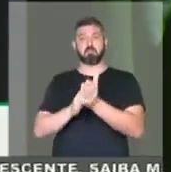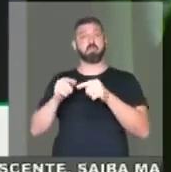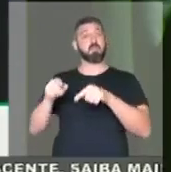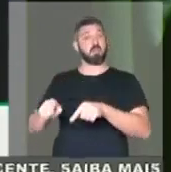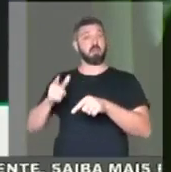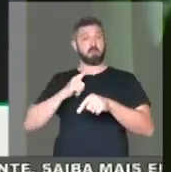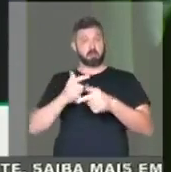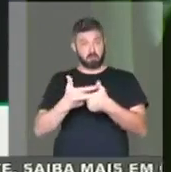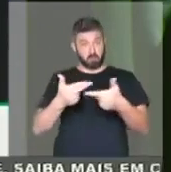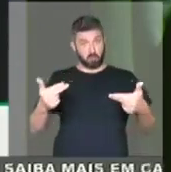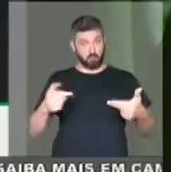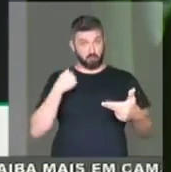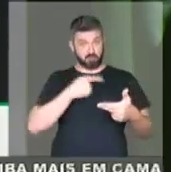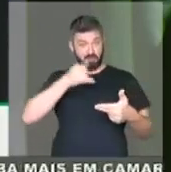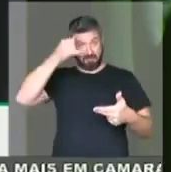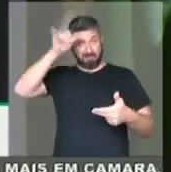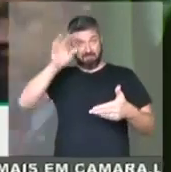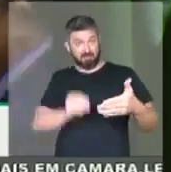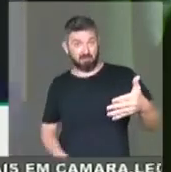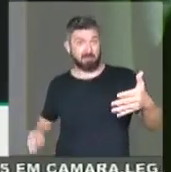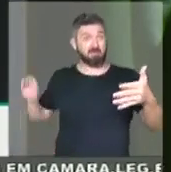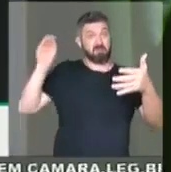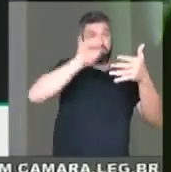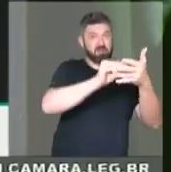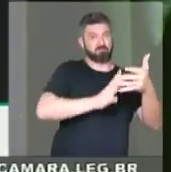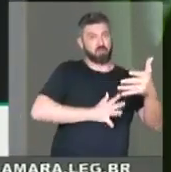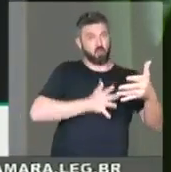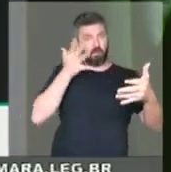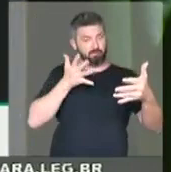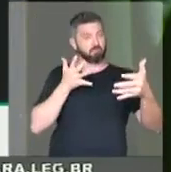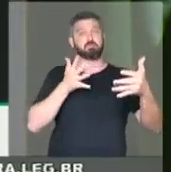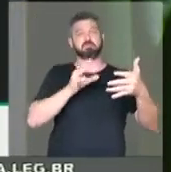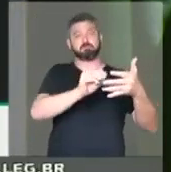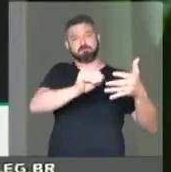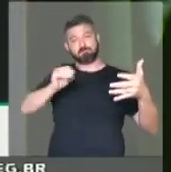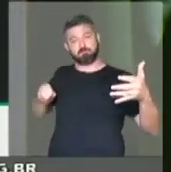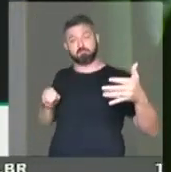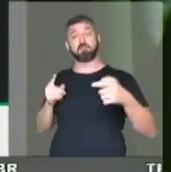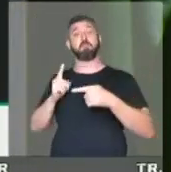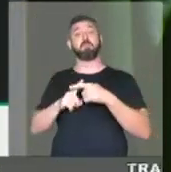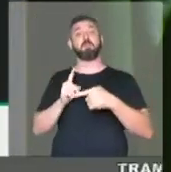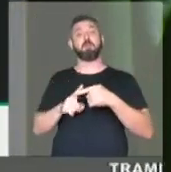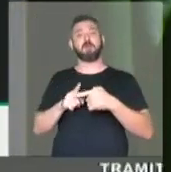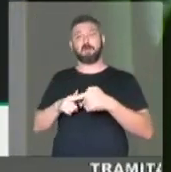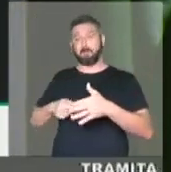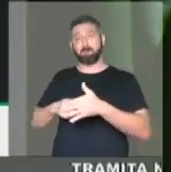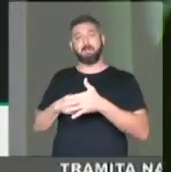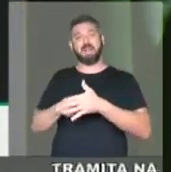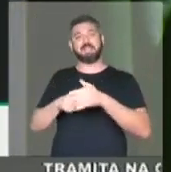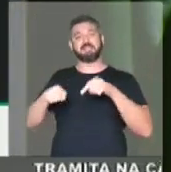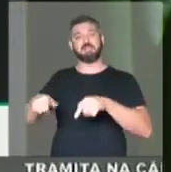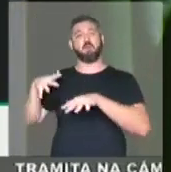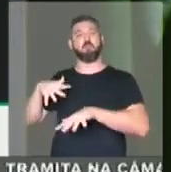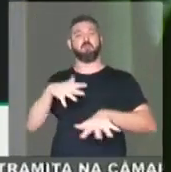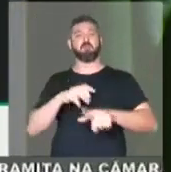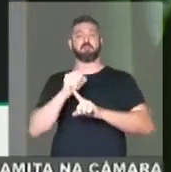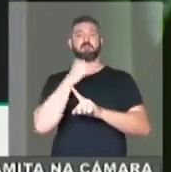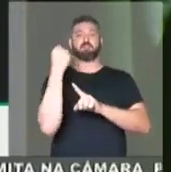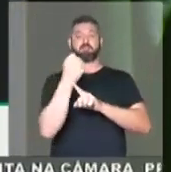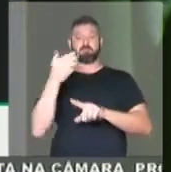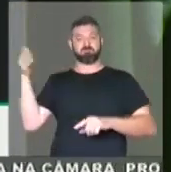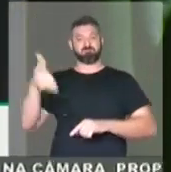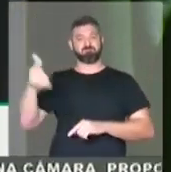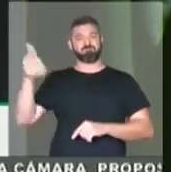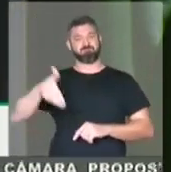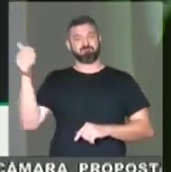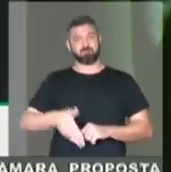tem pontos aqui que nós evitamos que acontecesse uma tragédia, esses pontos, sem dúvida alguma, foram pressionados pelos movimentos sociais que compareceram